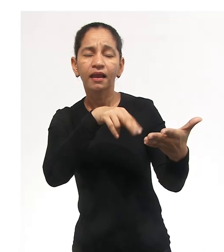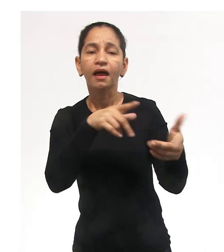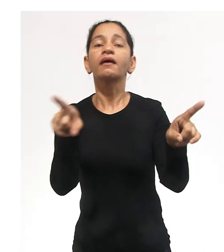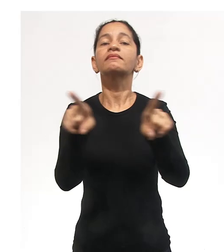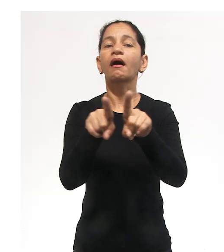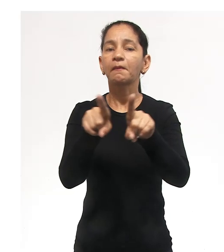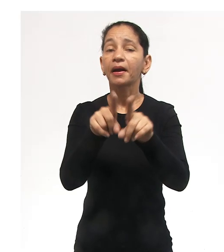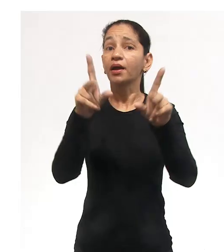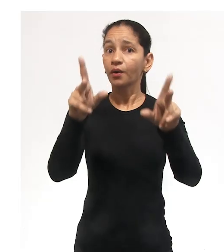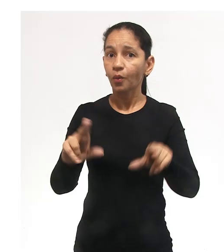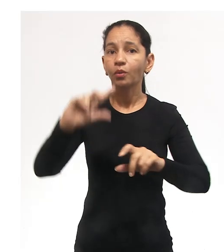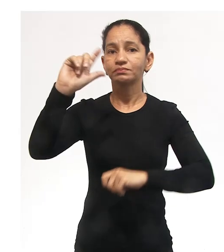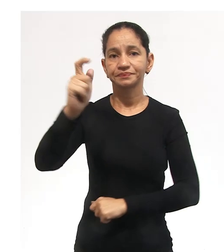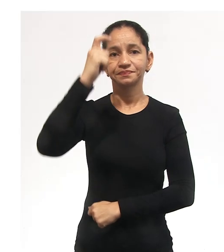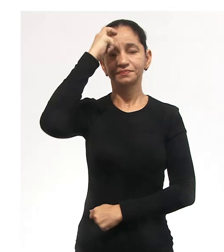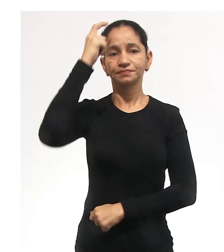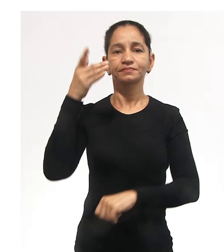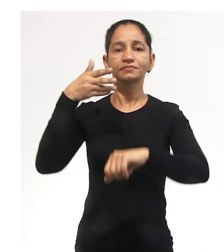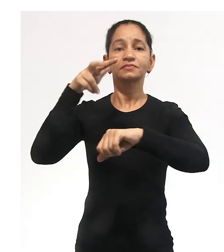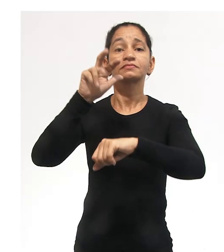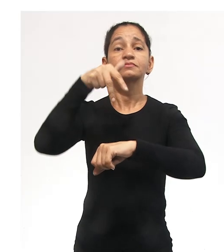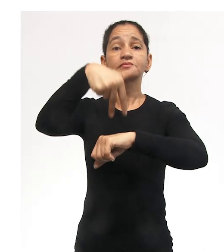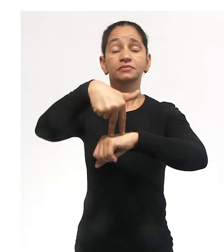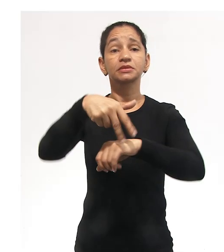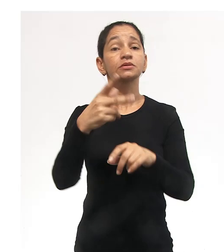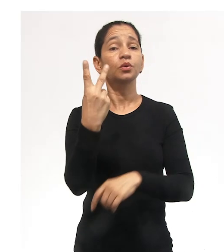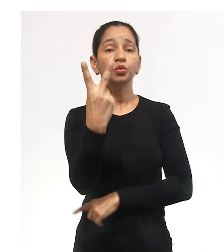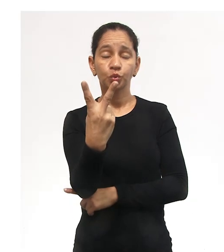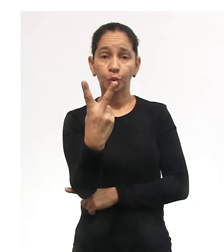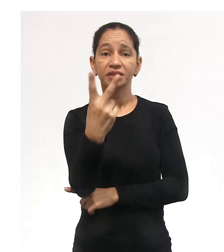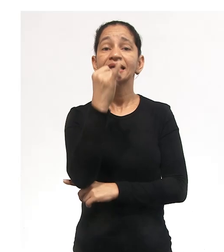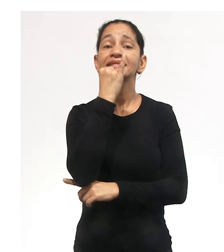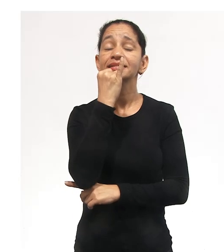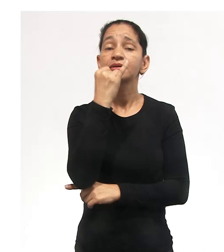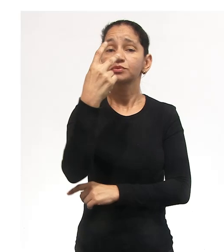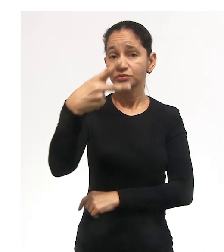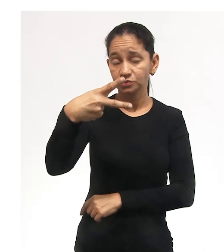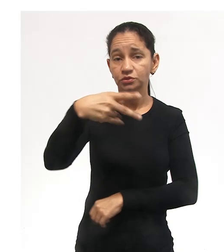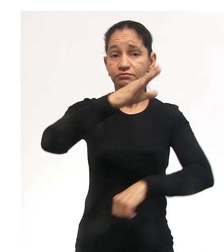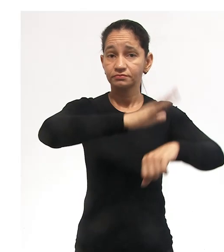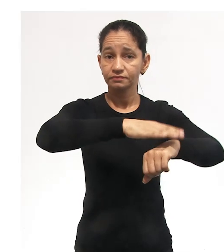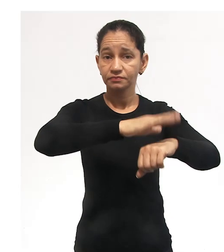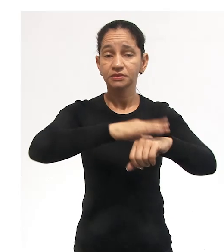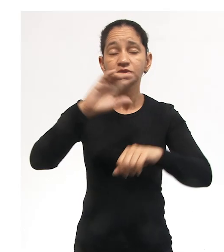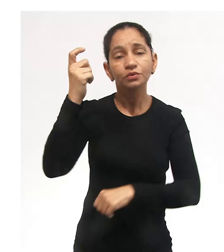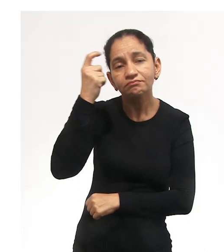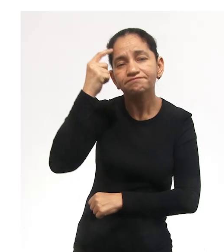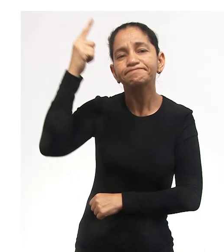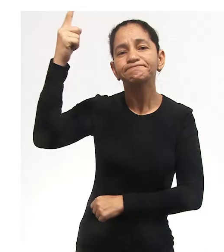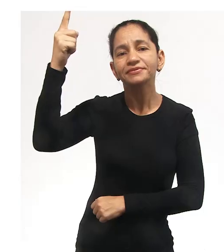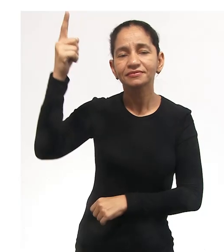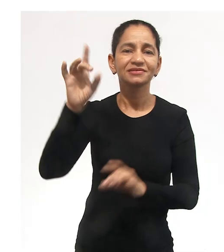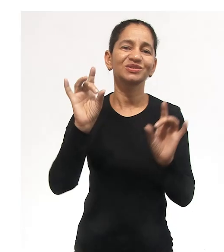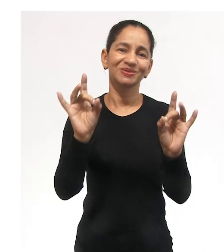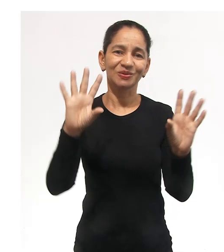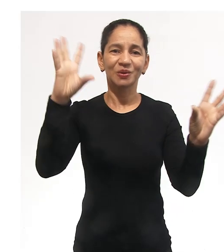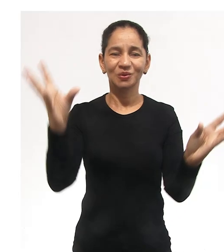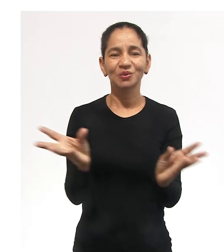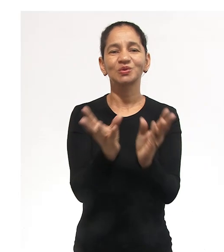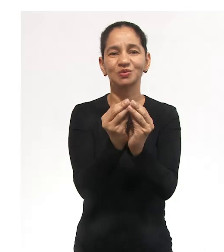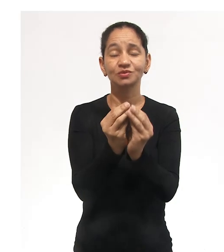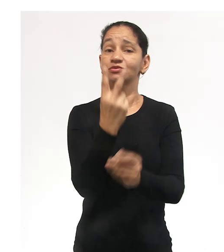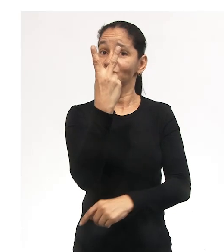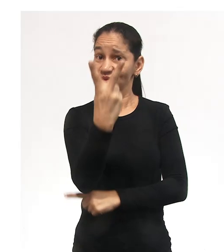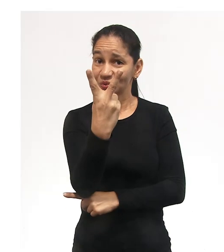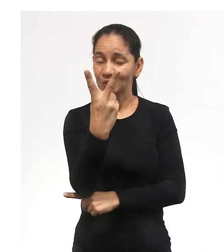de maneira consciente no mundo. E ela apresenta 2 modelos, o autônomo e o ideológico. Então, a